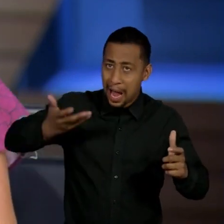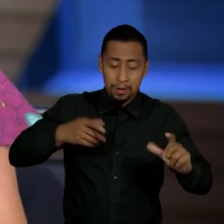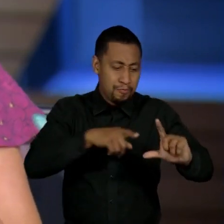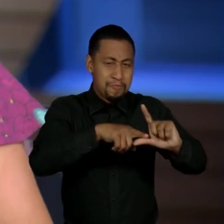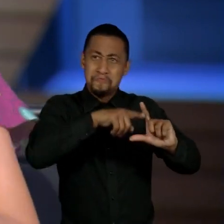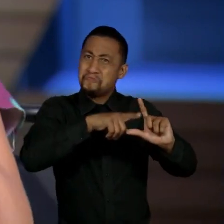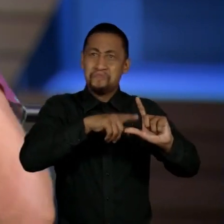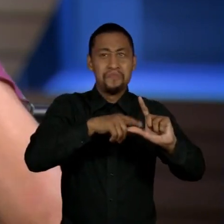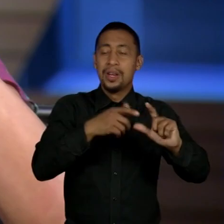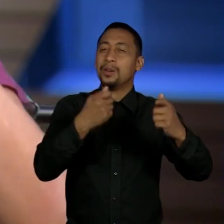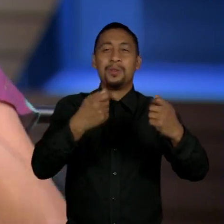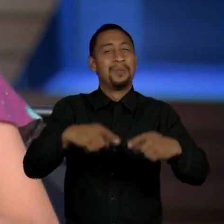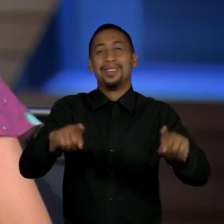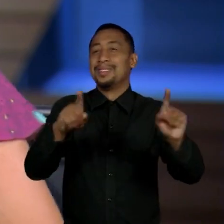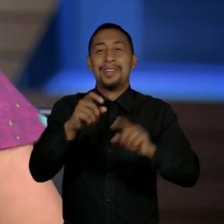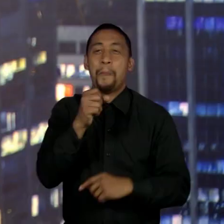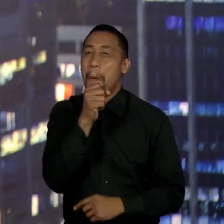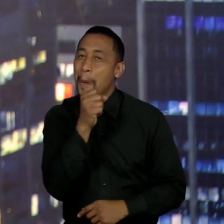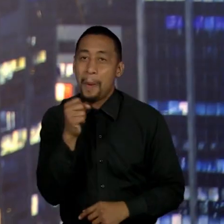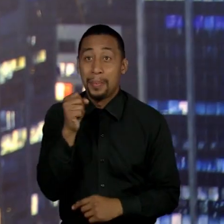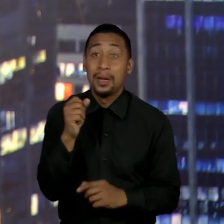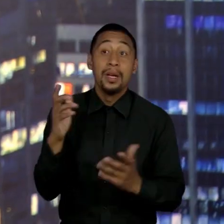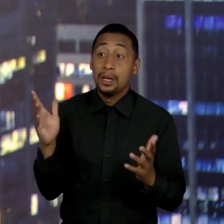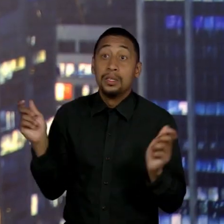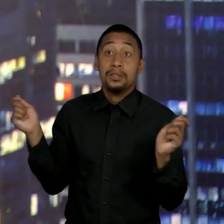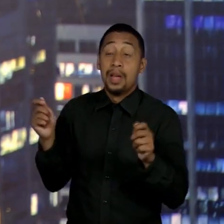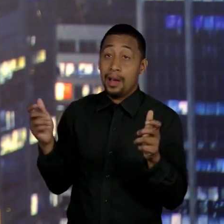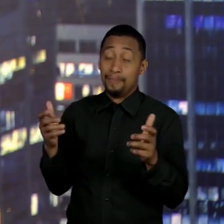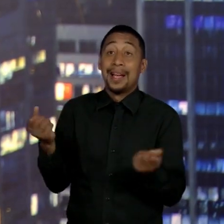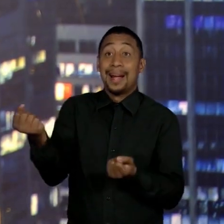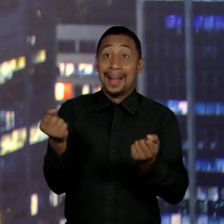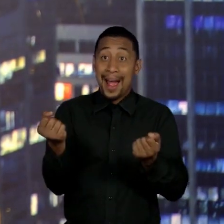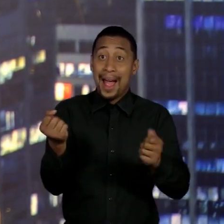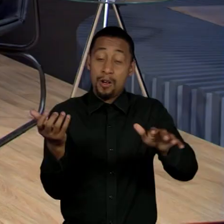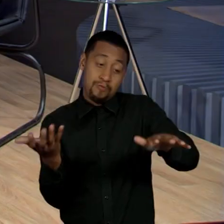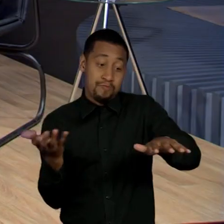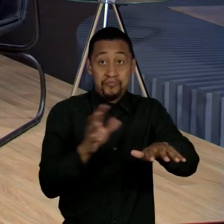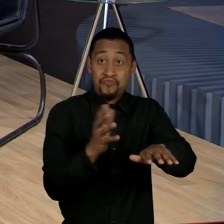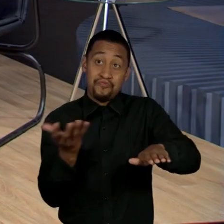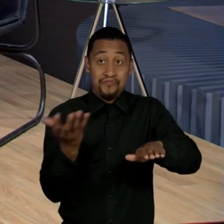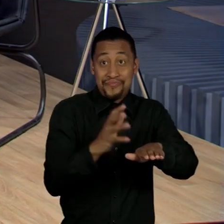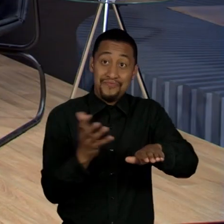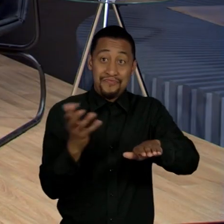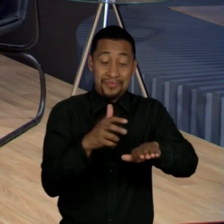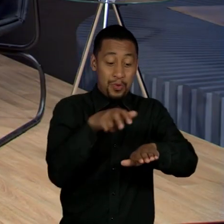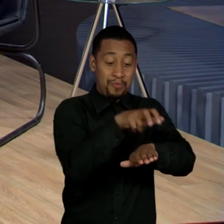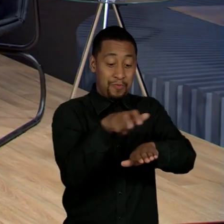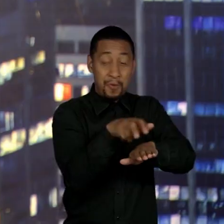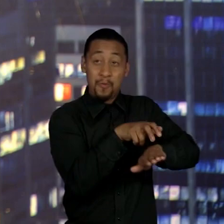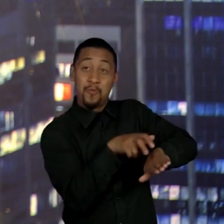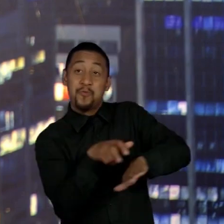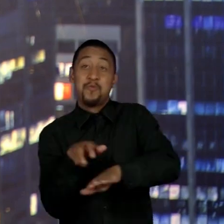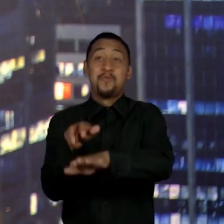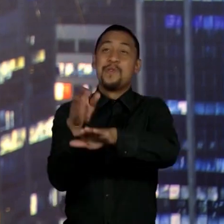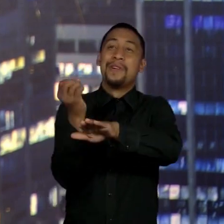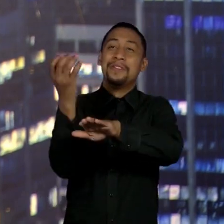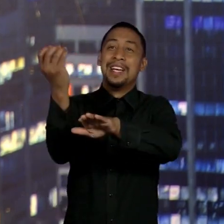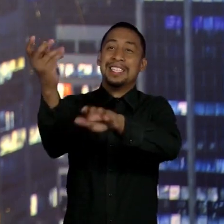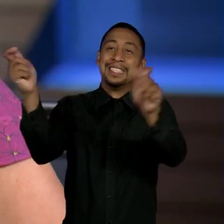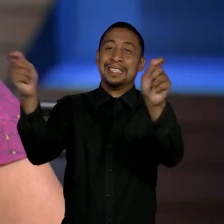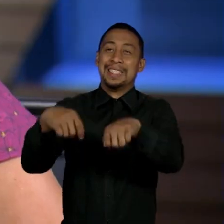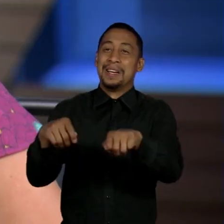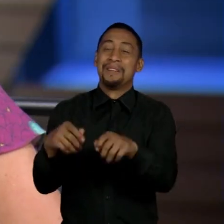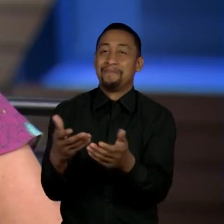carro só, então dava para viajar bastante. Era fácil. É fácil ainda, né? É você faz parte ainda. De um trio e sabe, Sim, né? Sim, eu faço